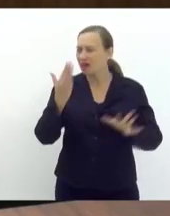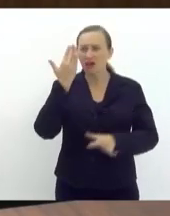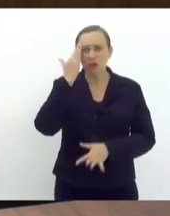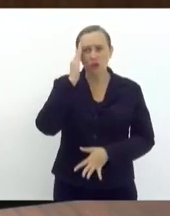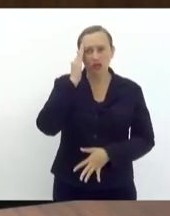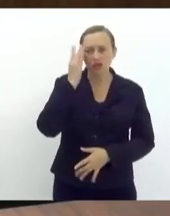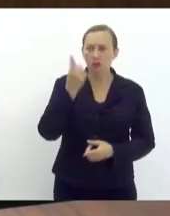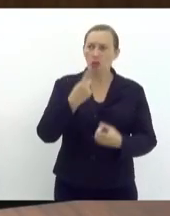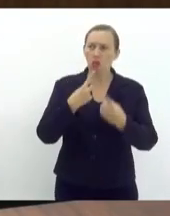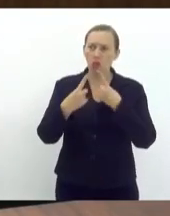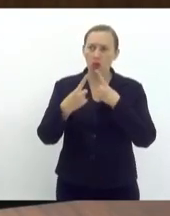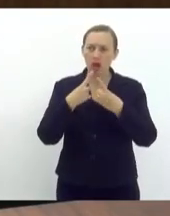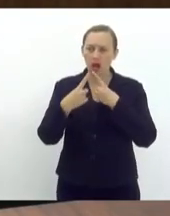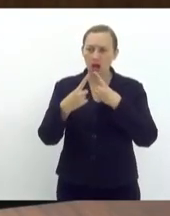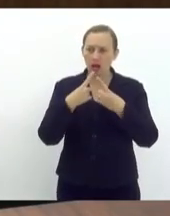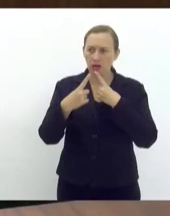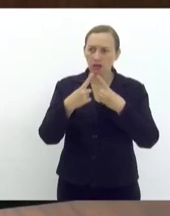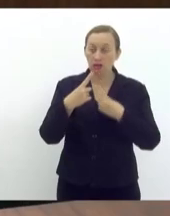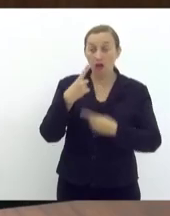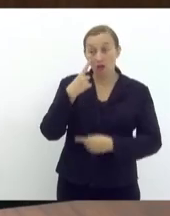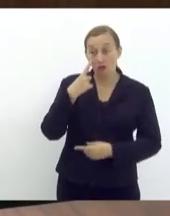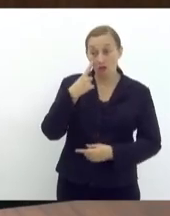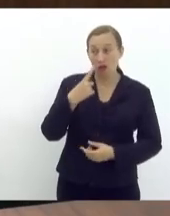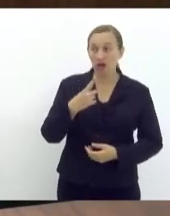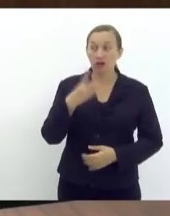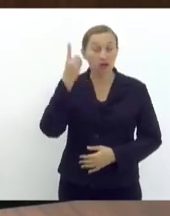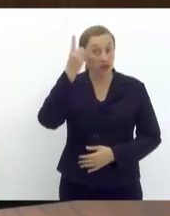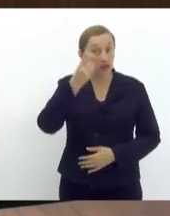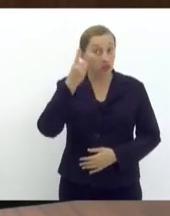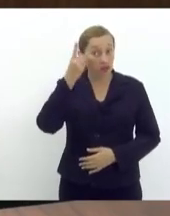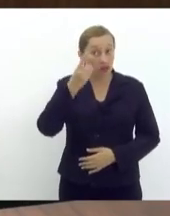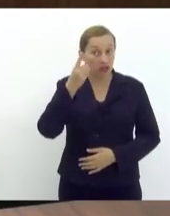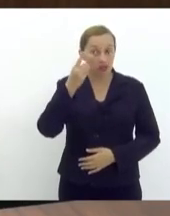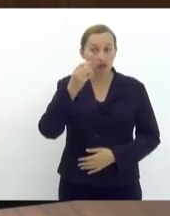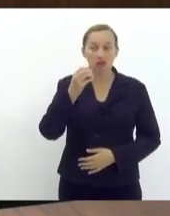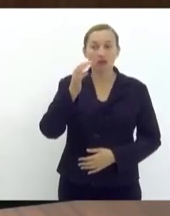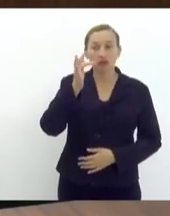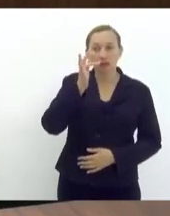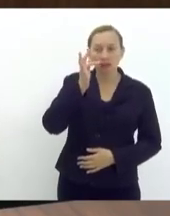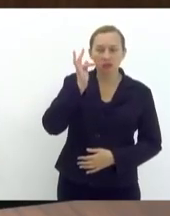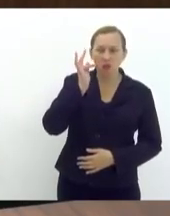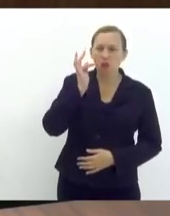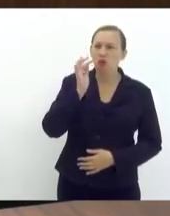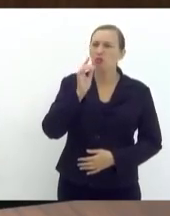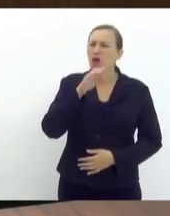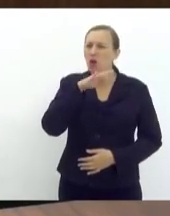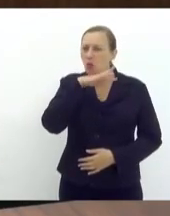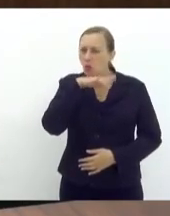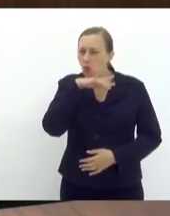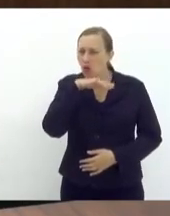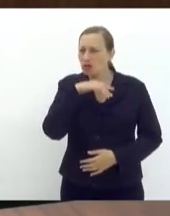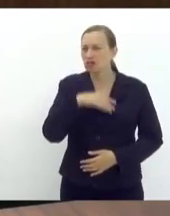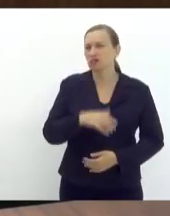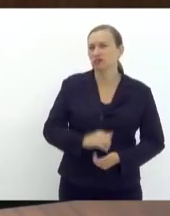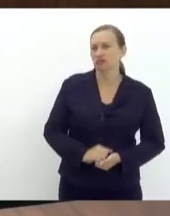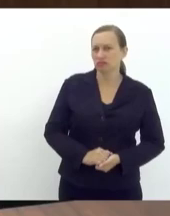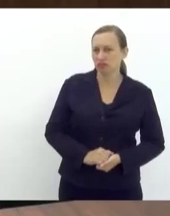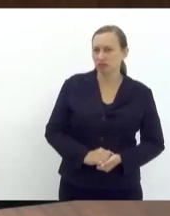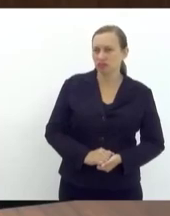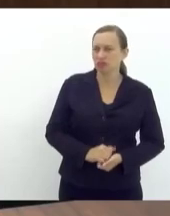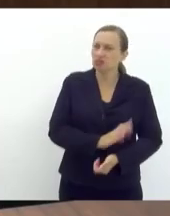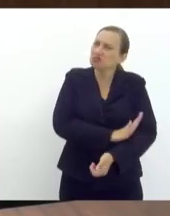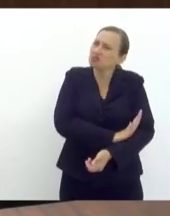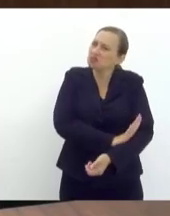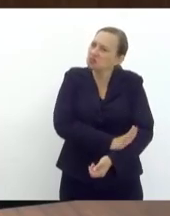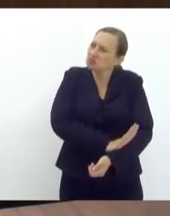do Diálogo vejam Deputado Serafim como é cruel e perverso o